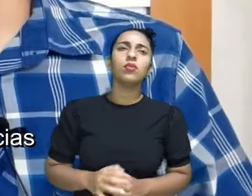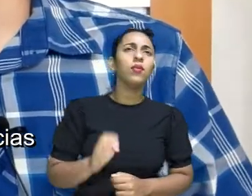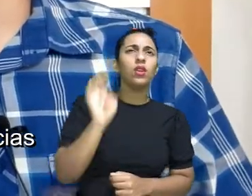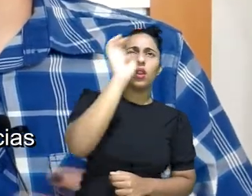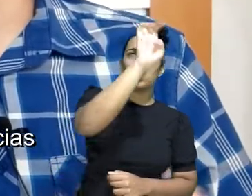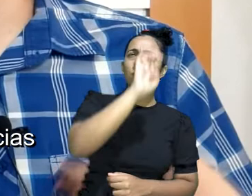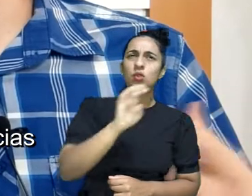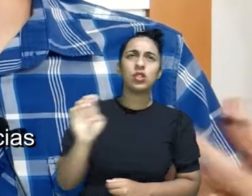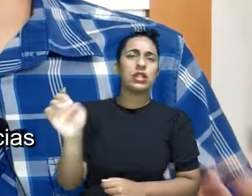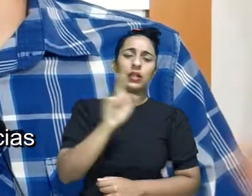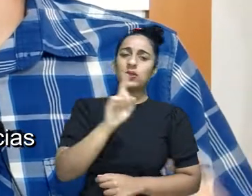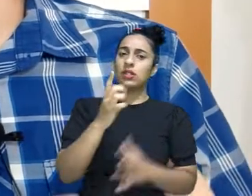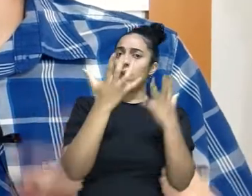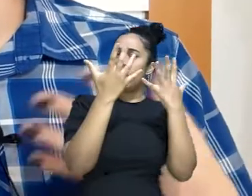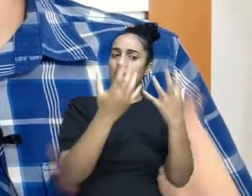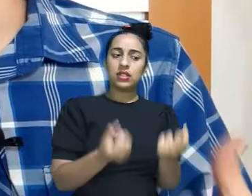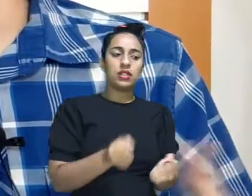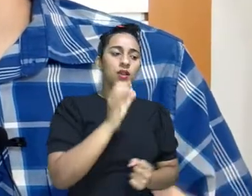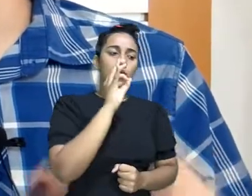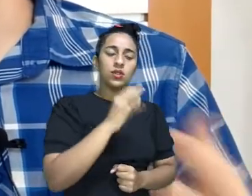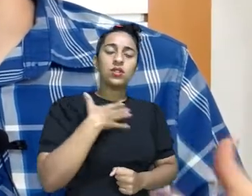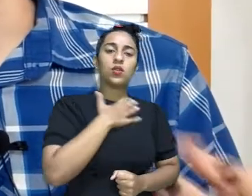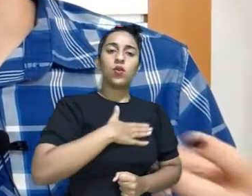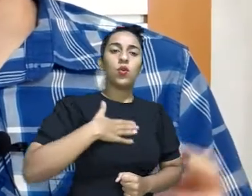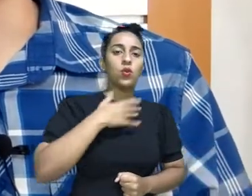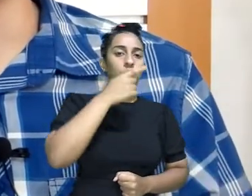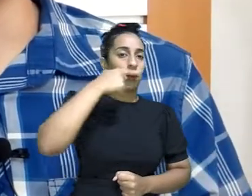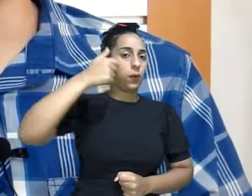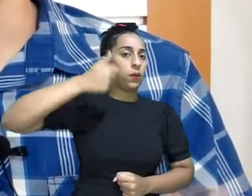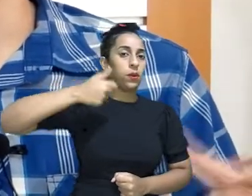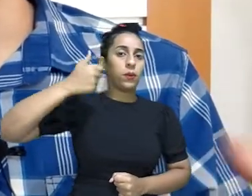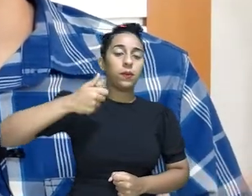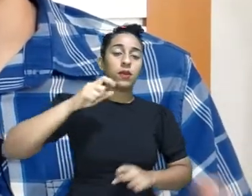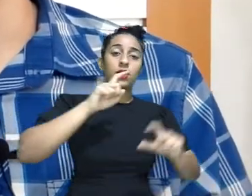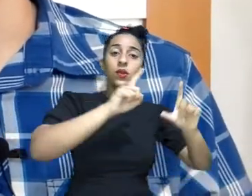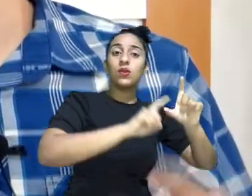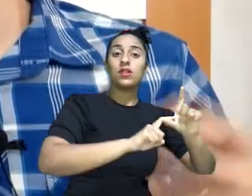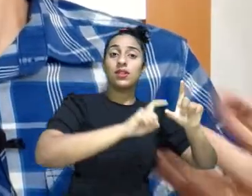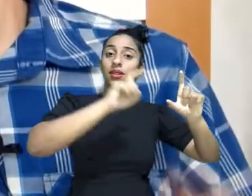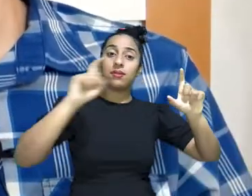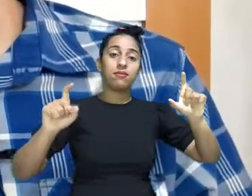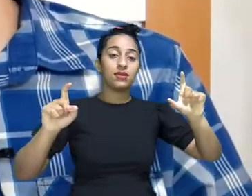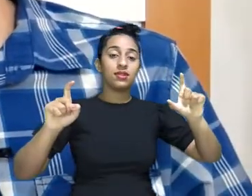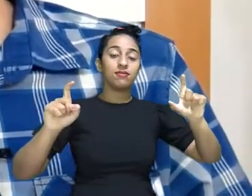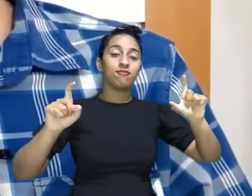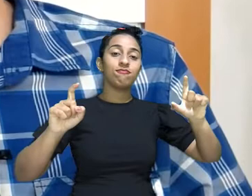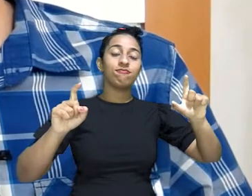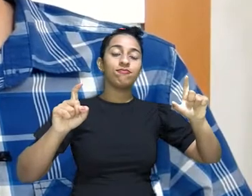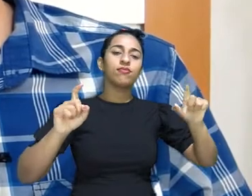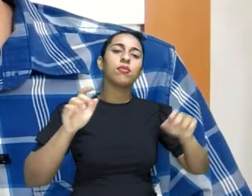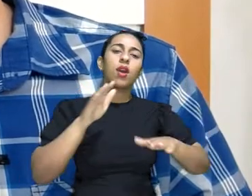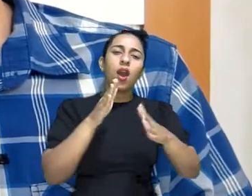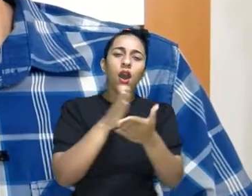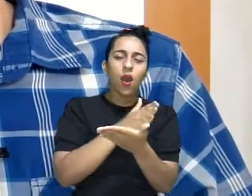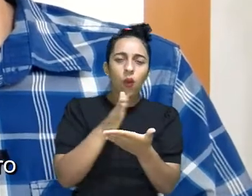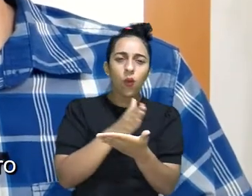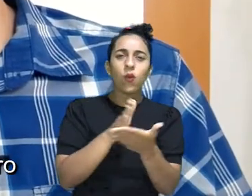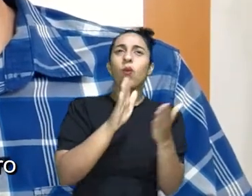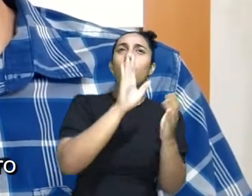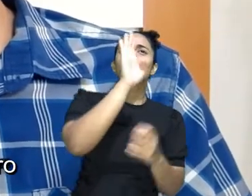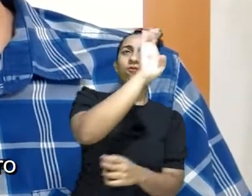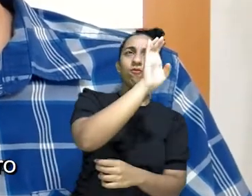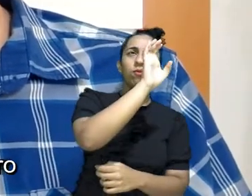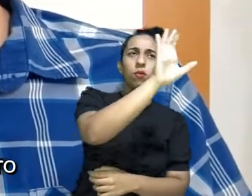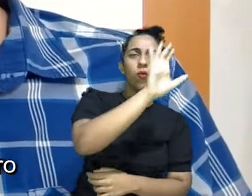todas as províncias aceitaram de bom grado a ideia do Dom Pedro da Elite Paulista e carioca de fazer uma Independência